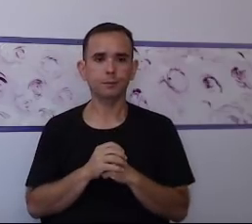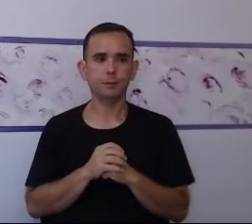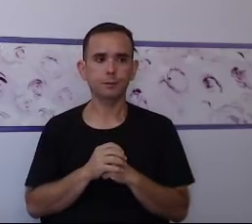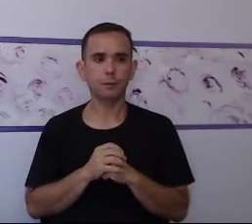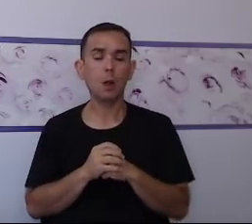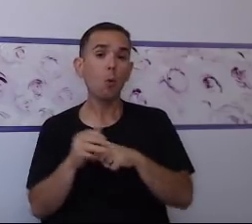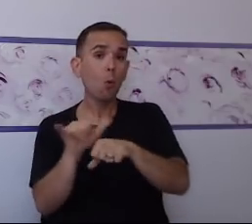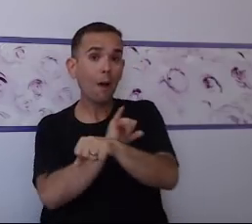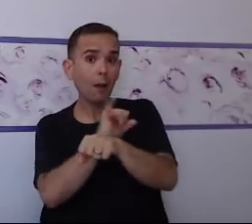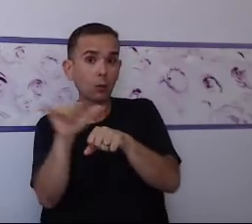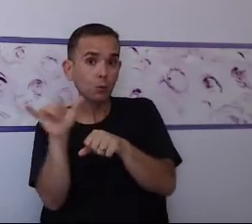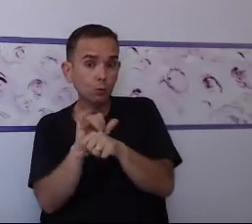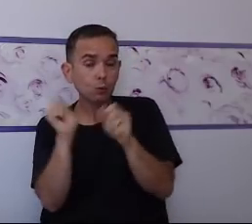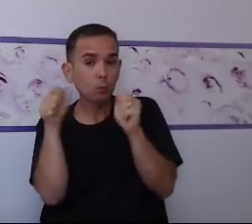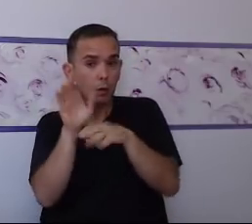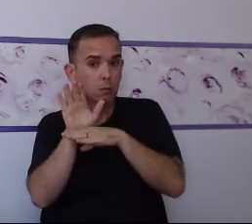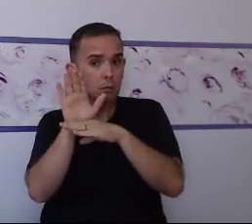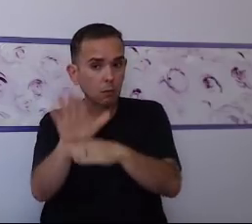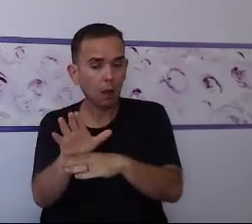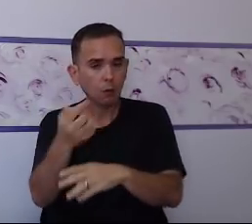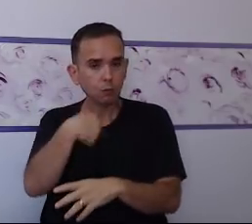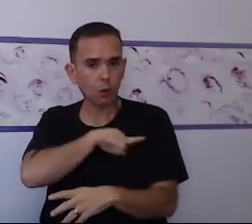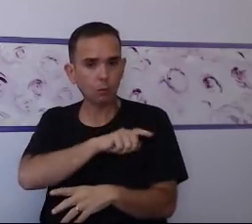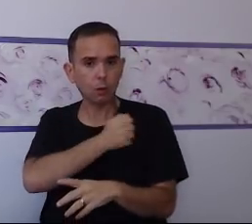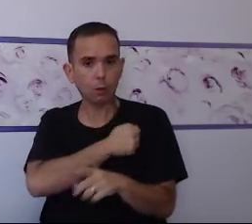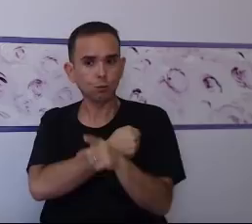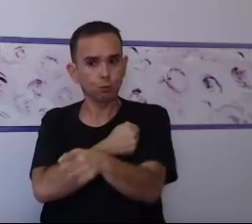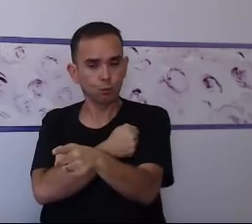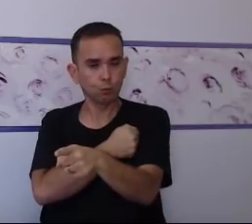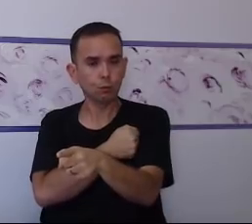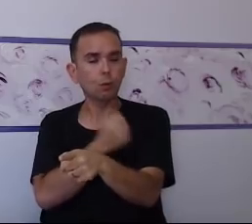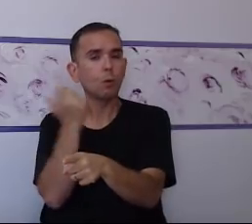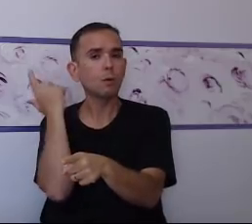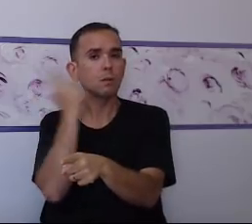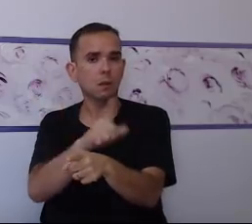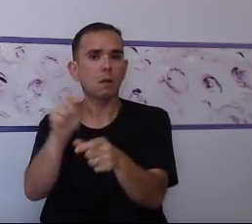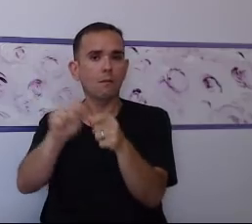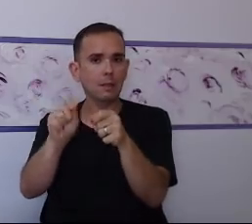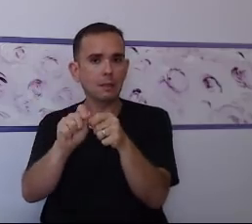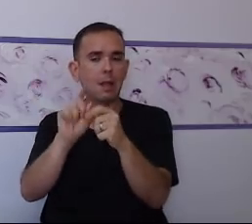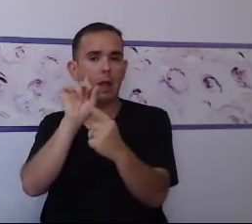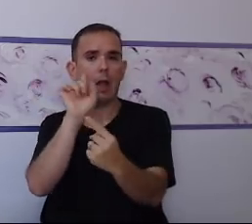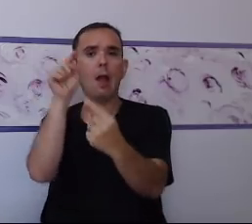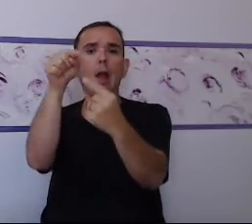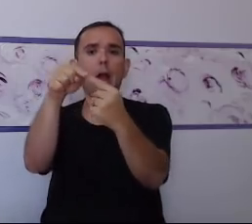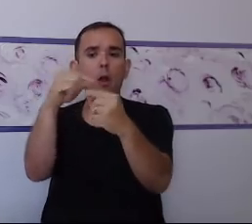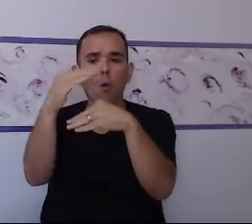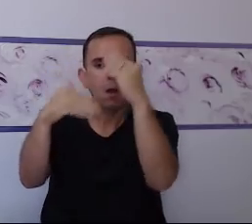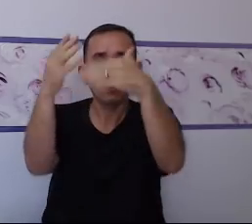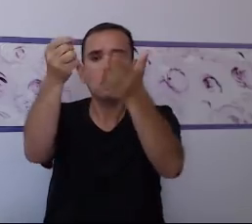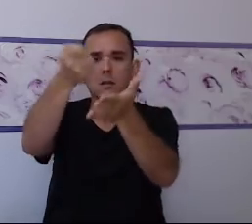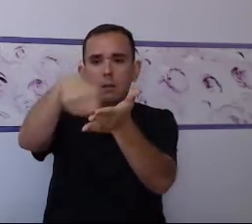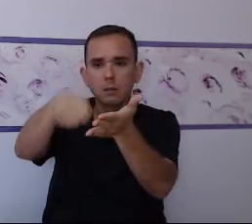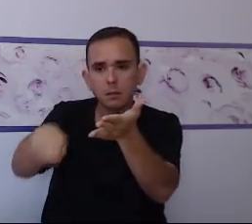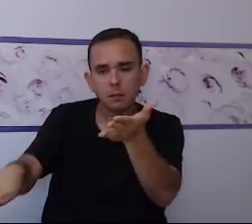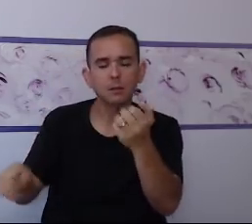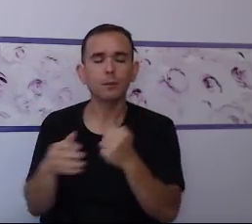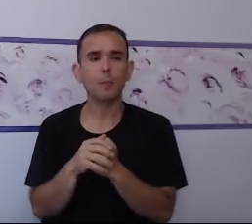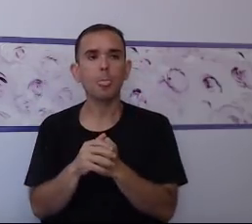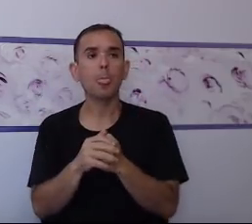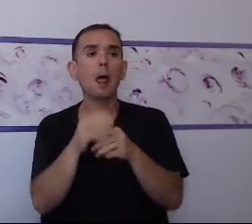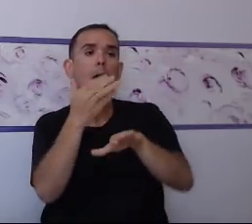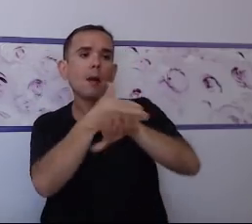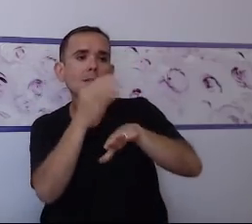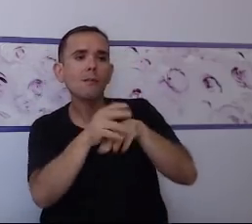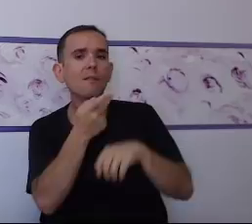O recurso que realmente vai ajudar o nosso aluno a realizar, a alcançar o desenvolvimento da escrita, alguma